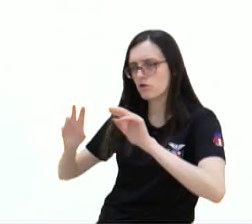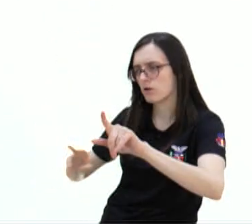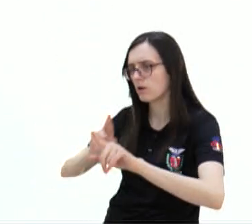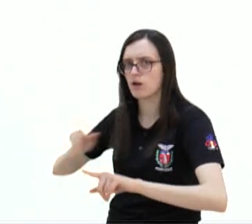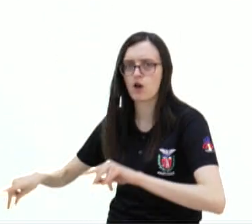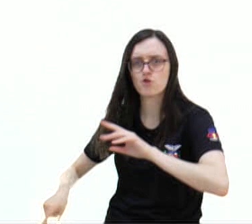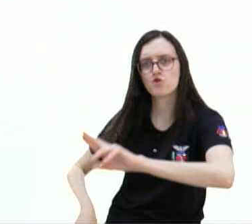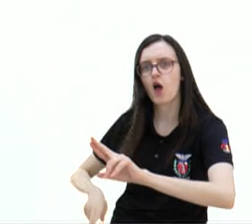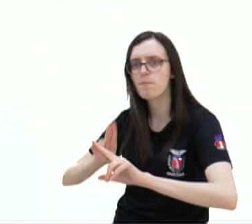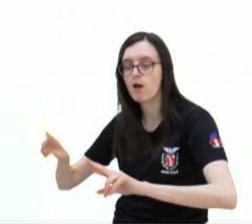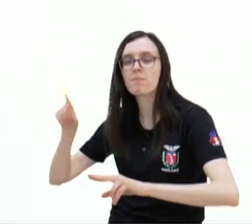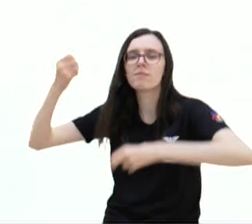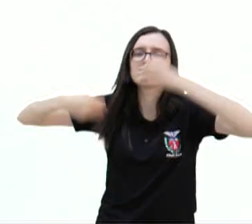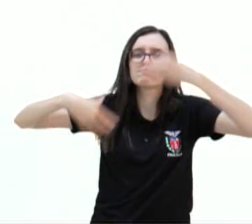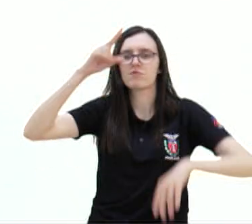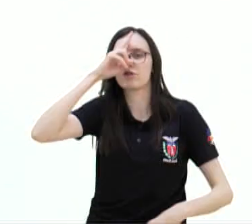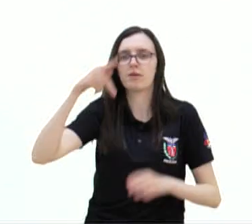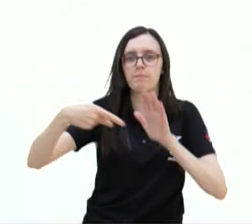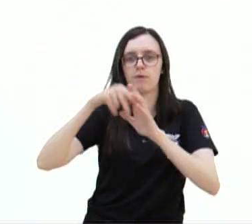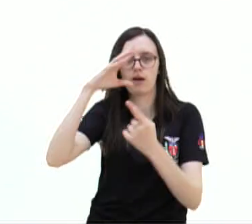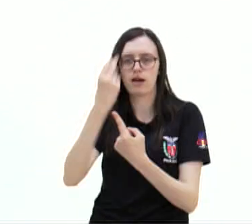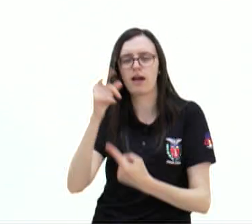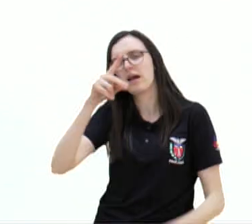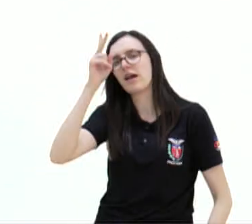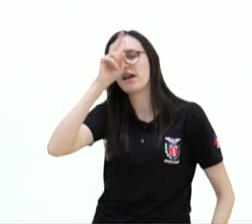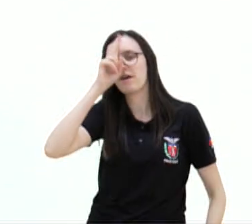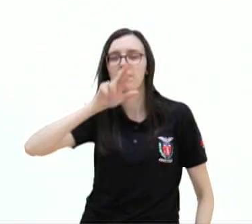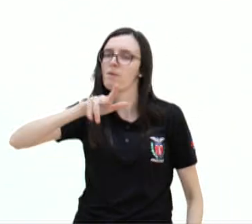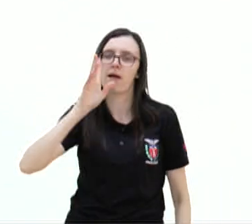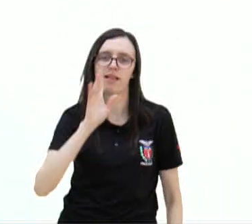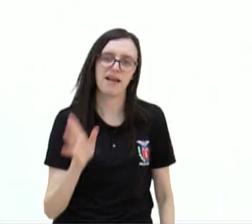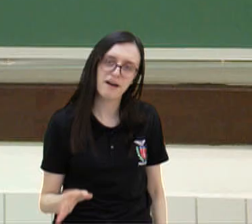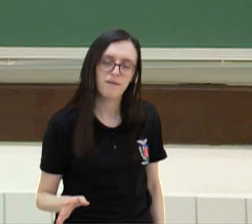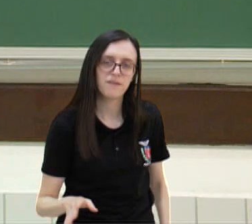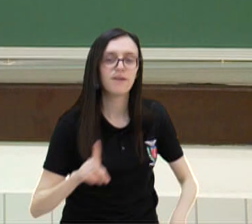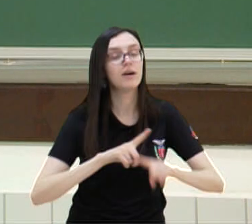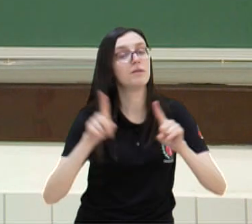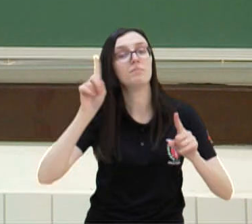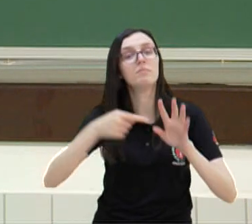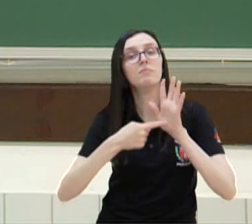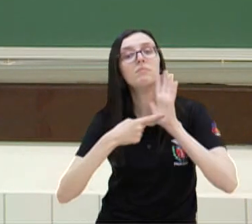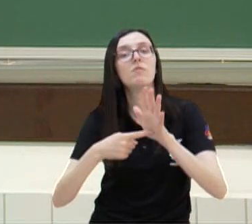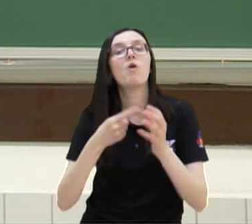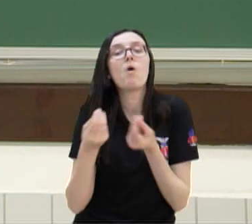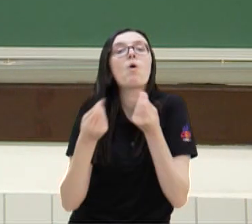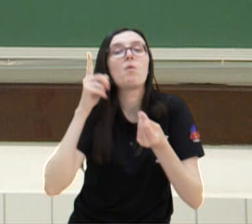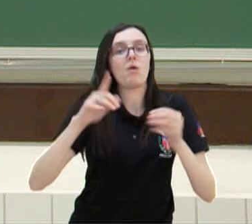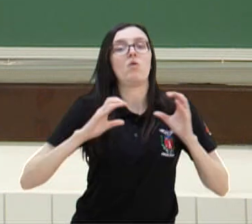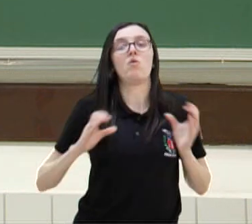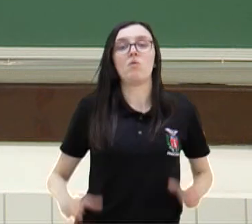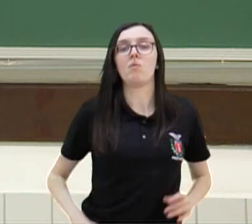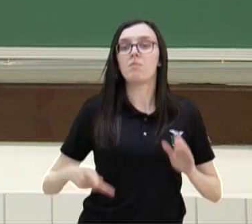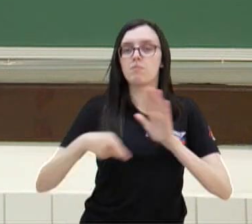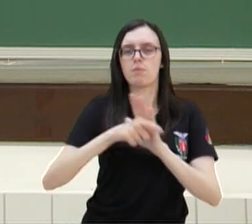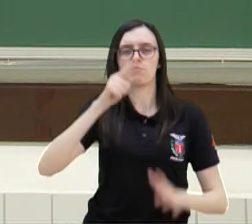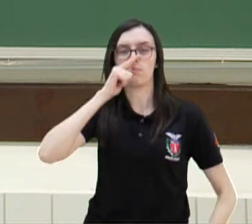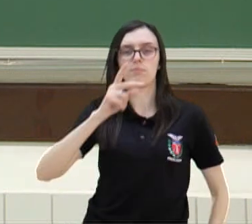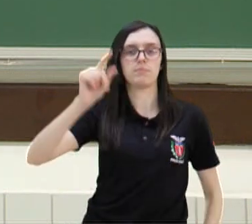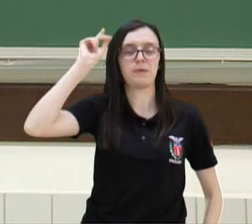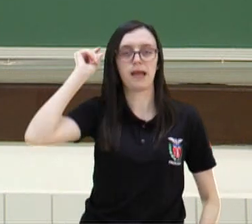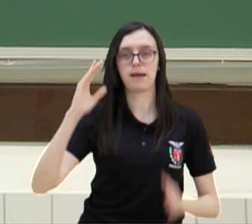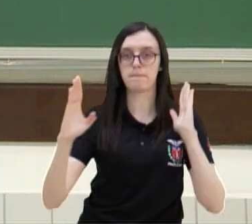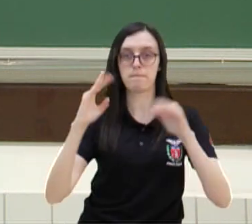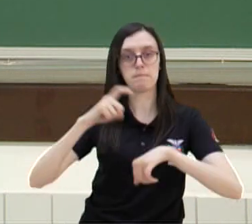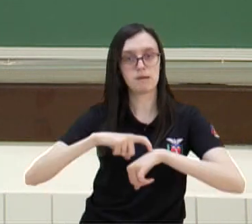narrar essa parte artística aqui, que é uma historinha que não é legal, mas que demonstra um pouco do comportamento dos gregos naquele